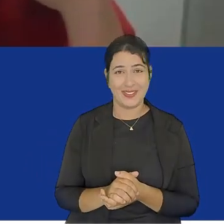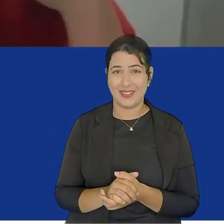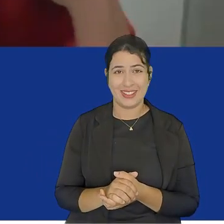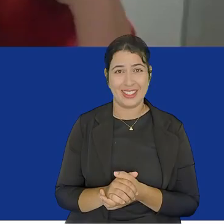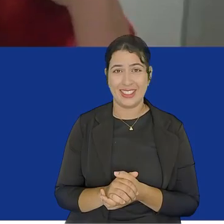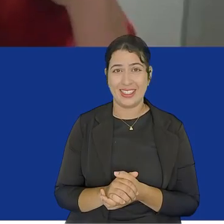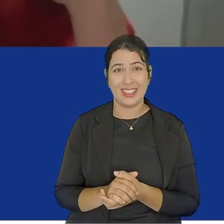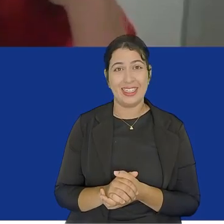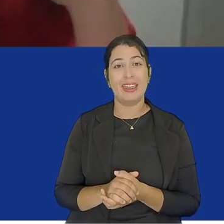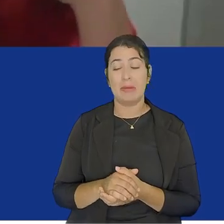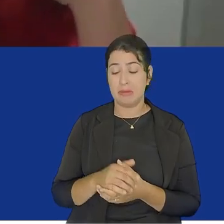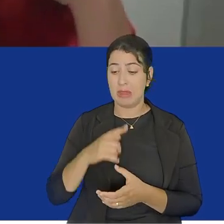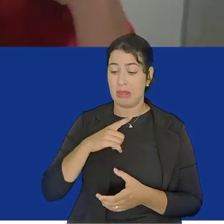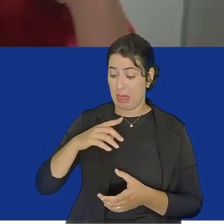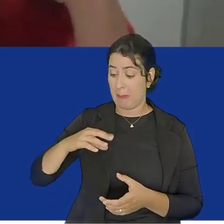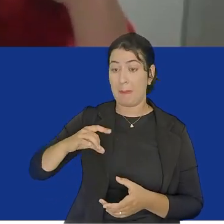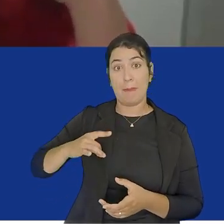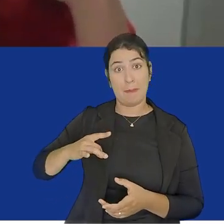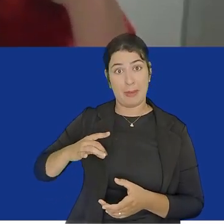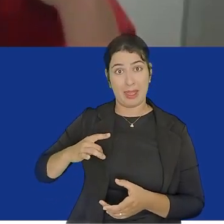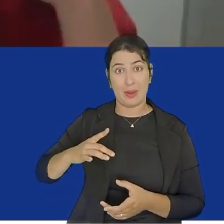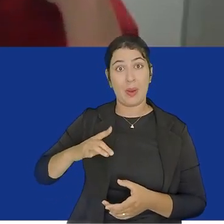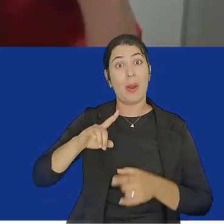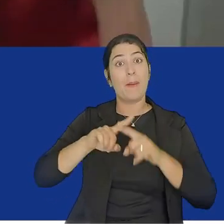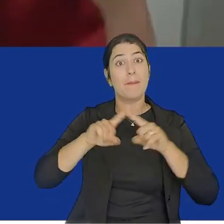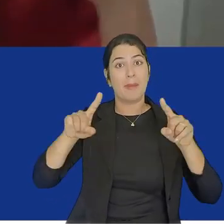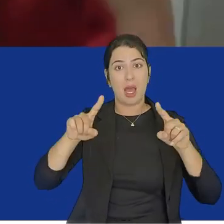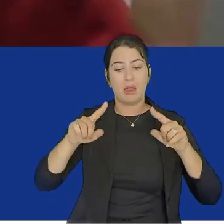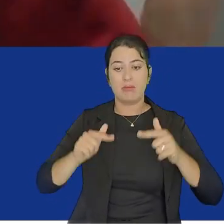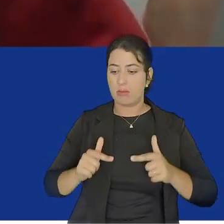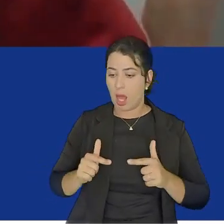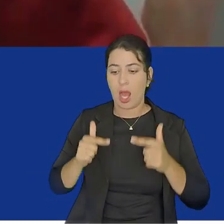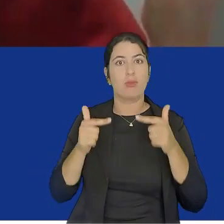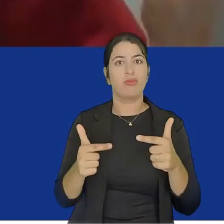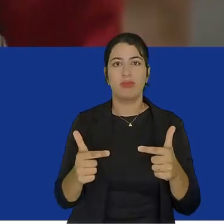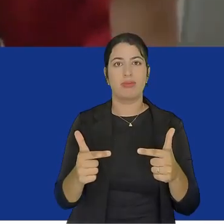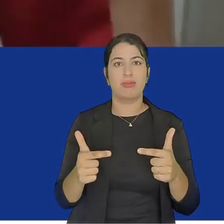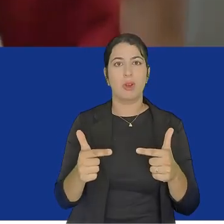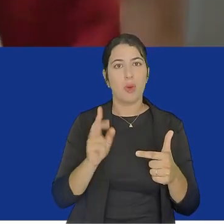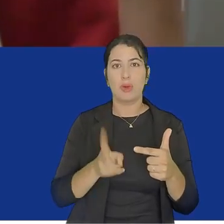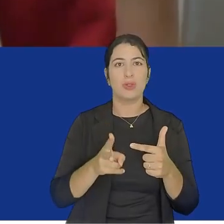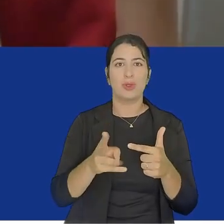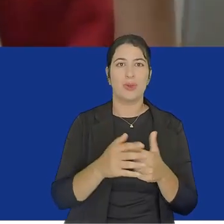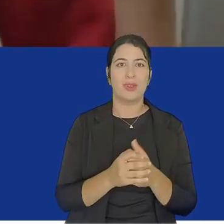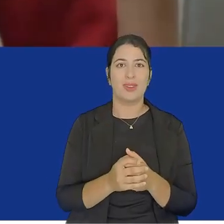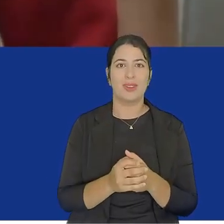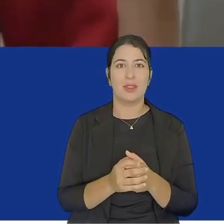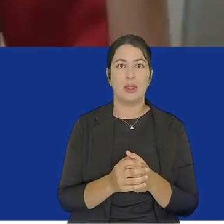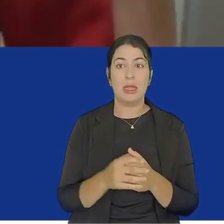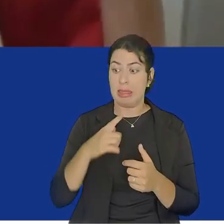não ter medo. Ter coragem é agir apesar do medo. Medo